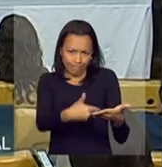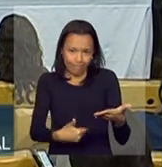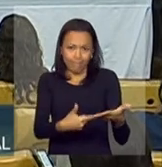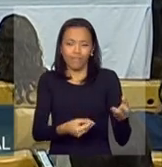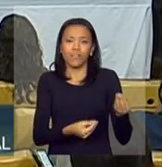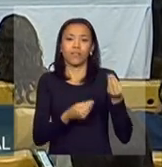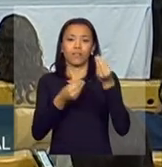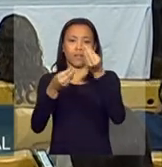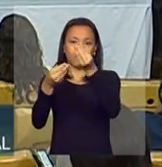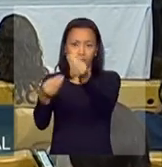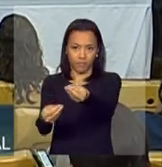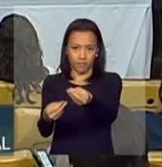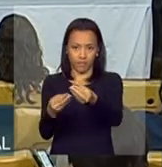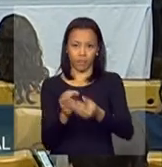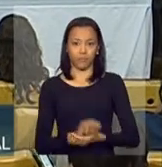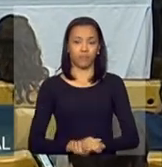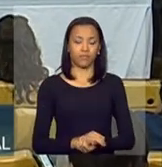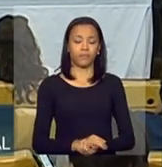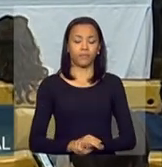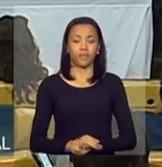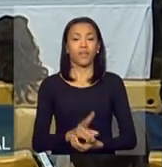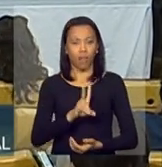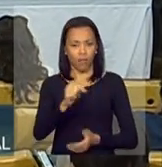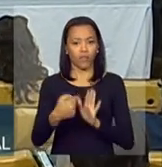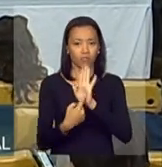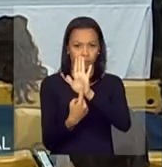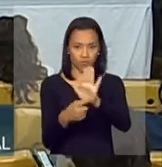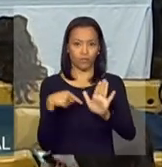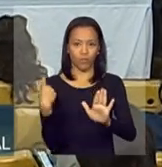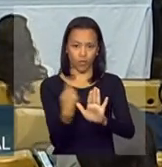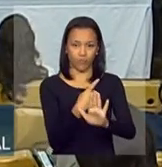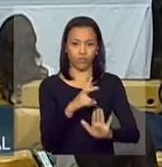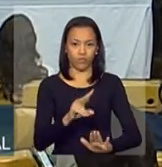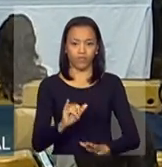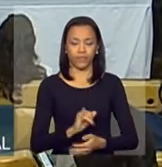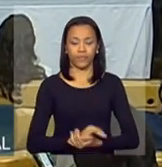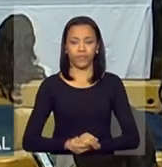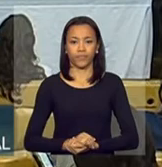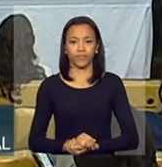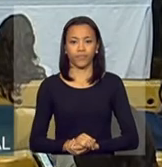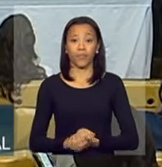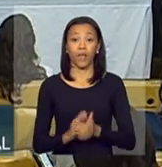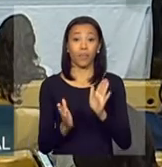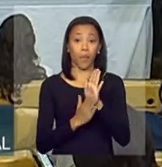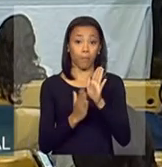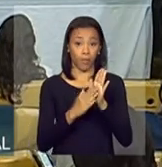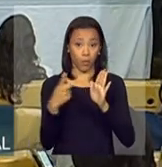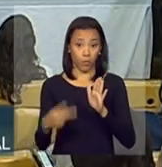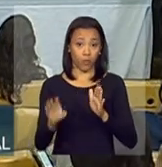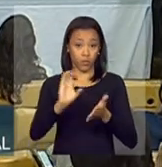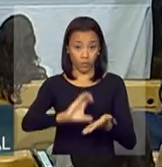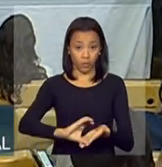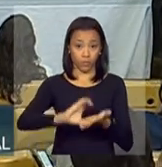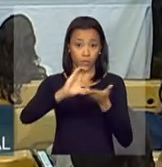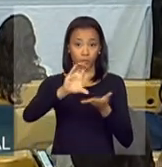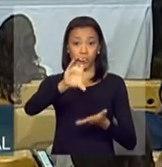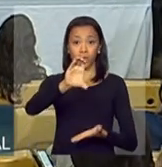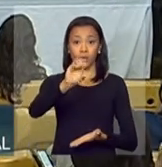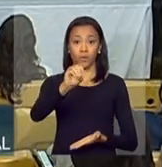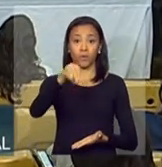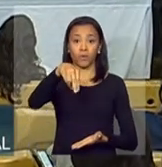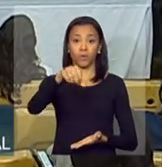CAISAM. São pontos que ela vai nos apresentar da proposta do Conselho. Como preferir. Quer falar aqui mesmo? Tudo